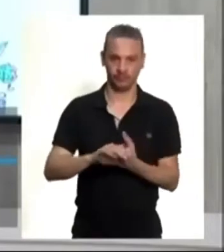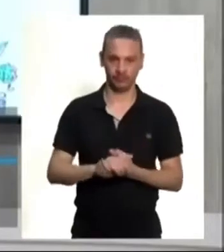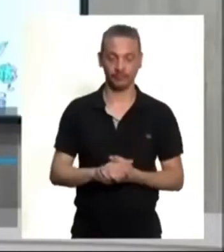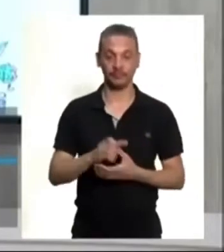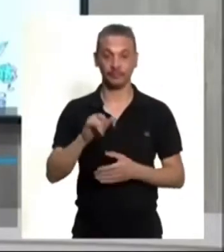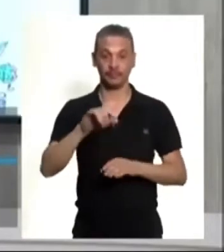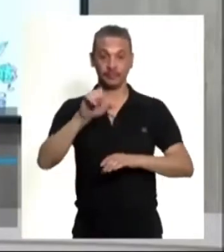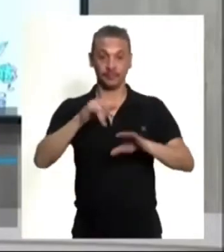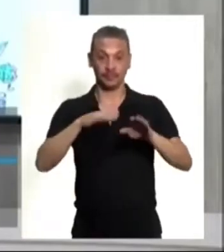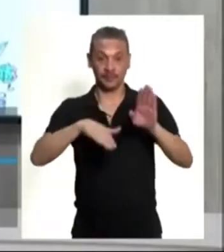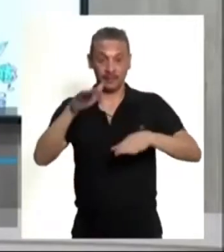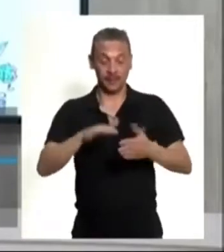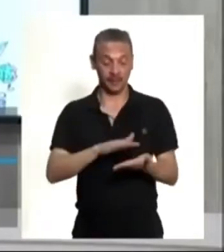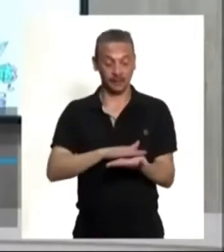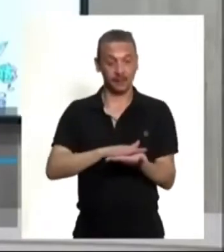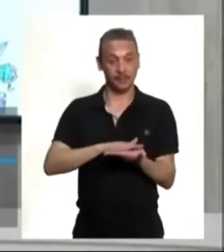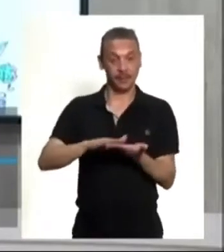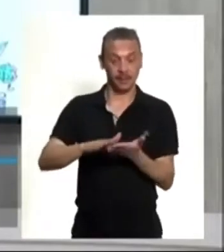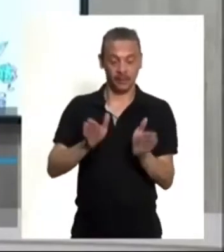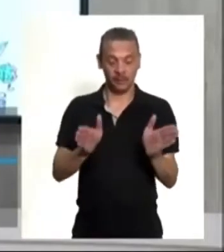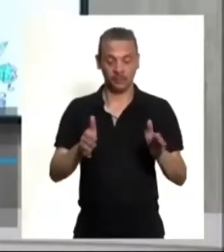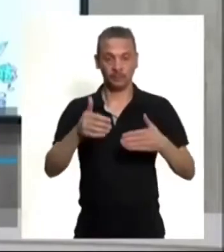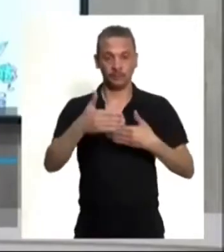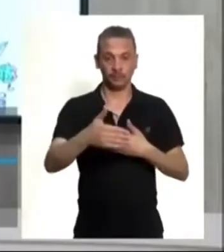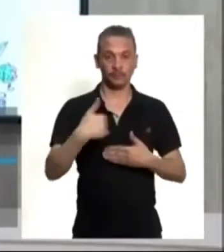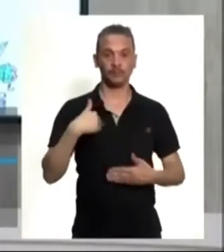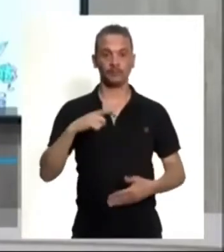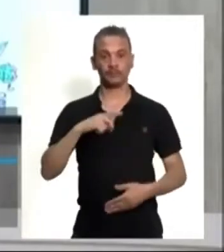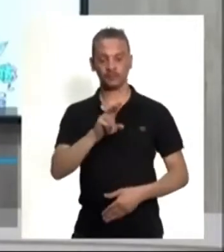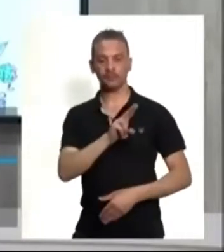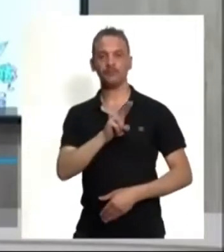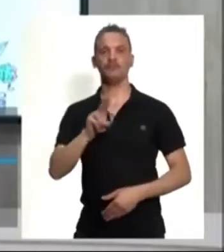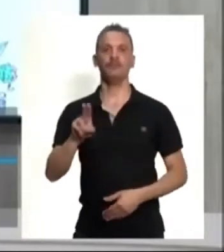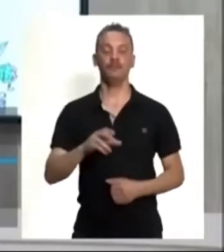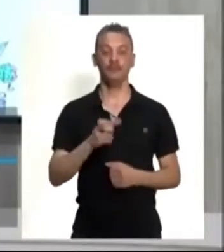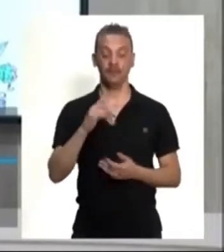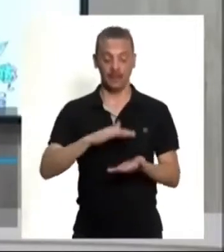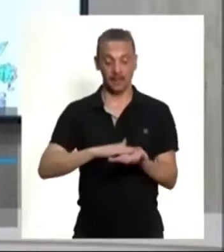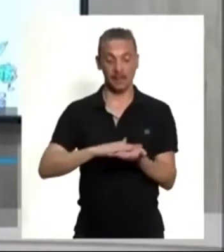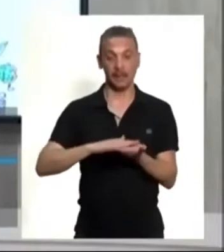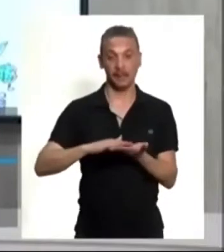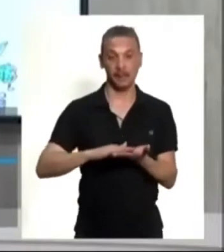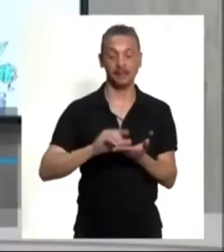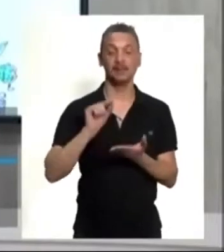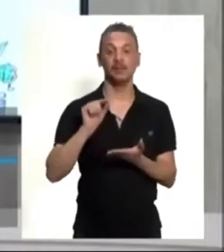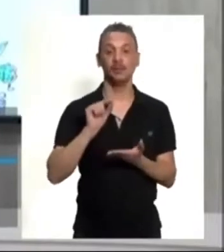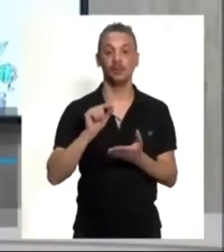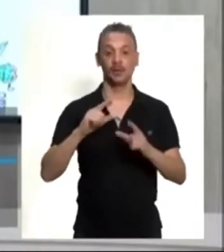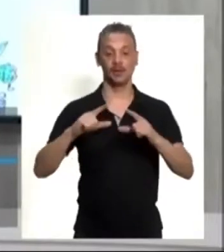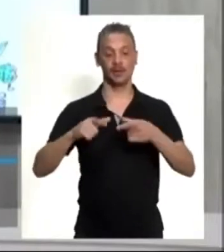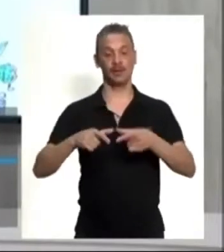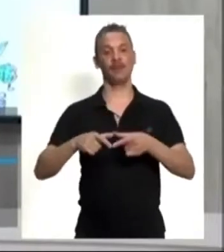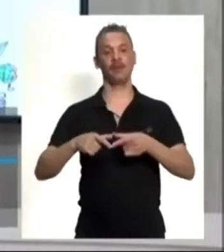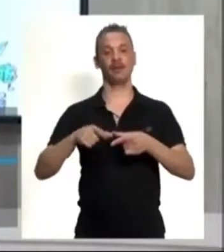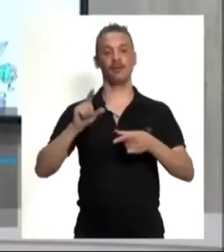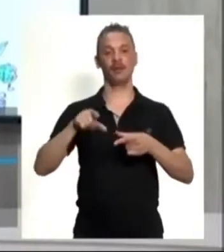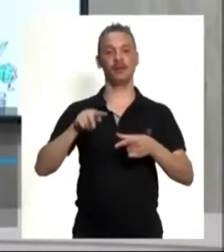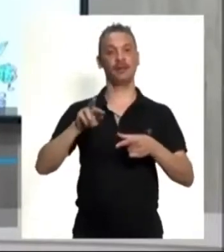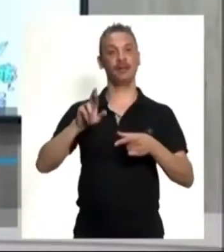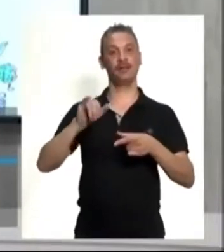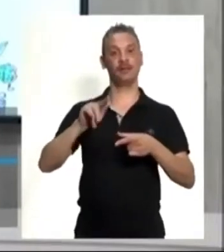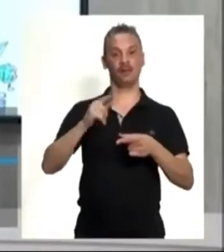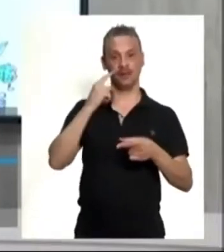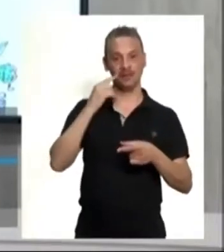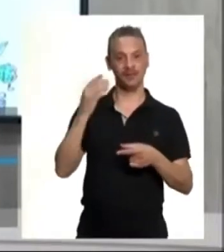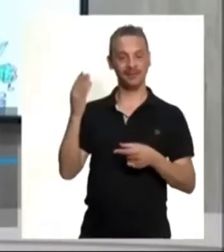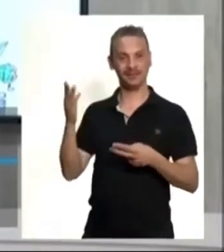com a base que a caixa tem, a gente dá o nome para ela. Se a base for um triângulo, nós chamamos de prisma triangular. Se a base for